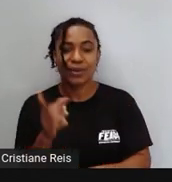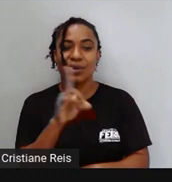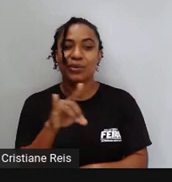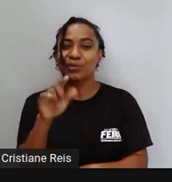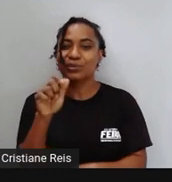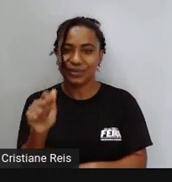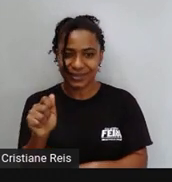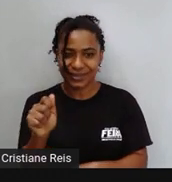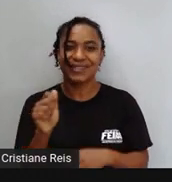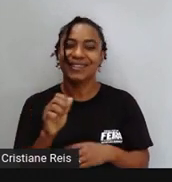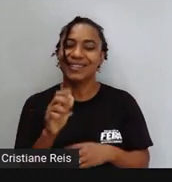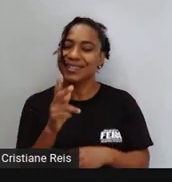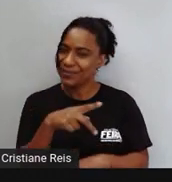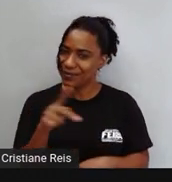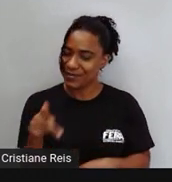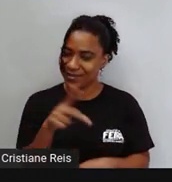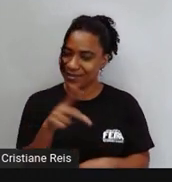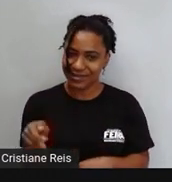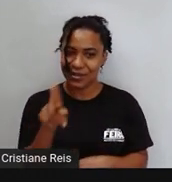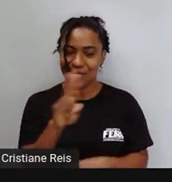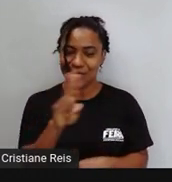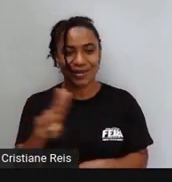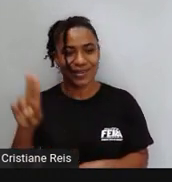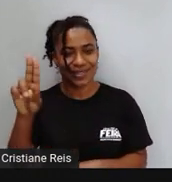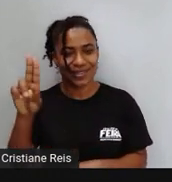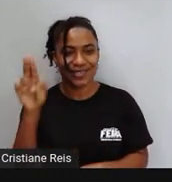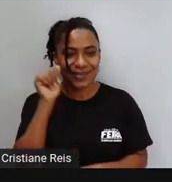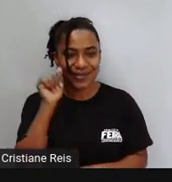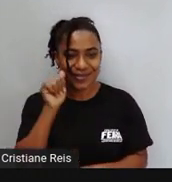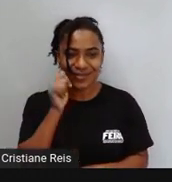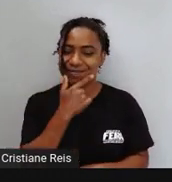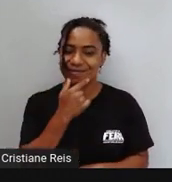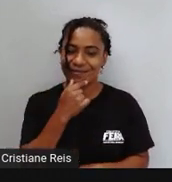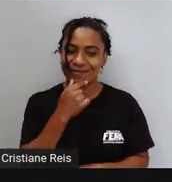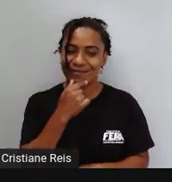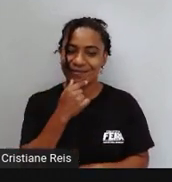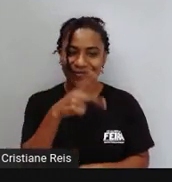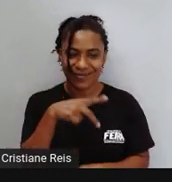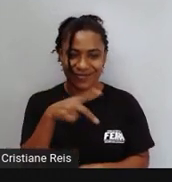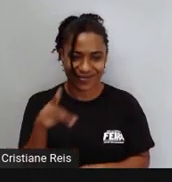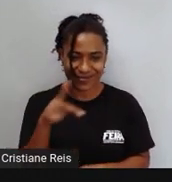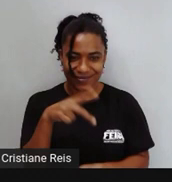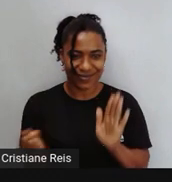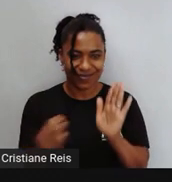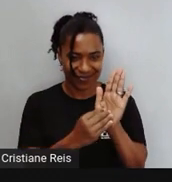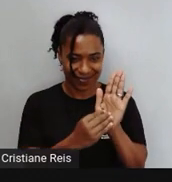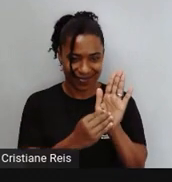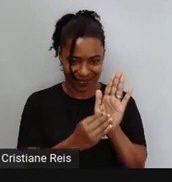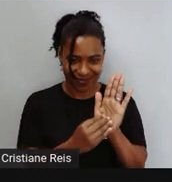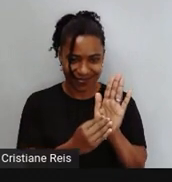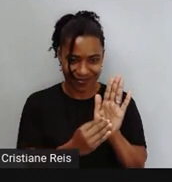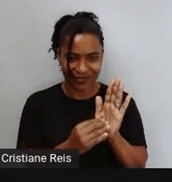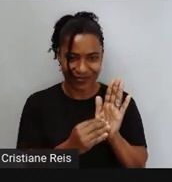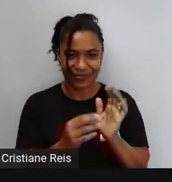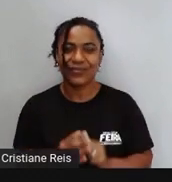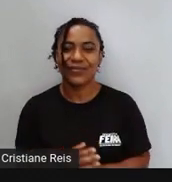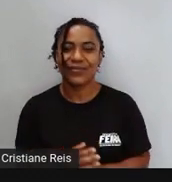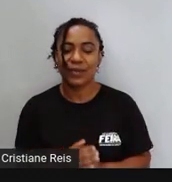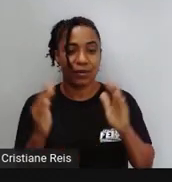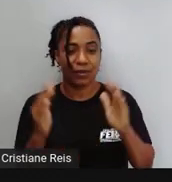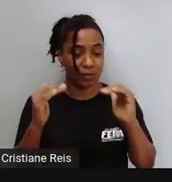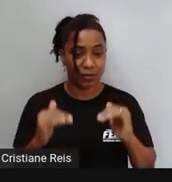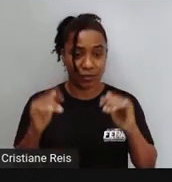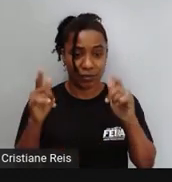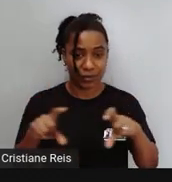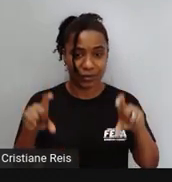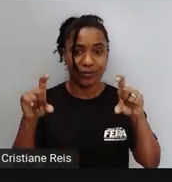hoje, and teacher, o nome do seu professor ou de sua professora de inglês. Abaixo do cabeçalho,